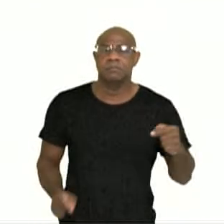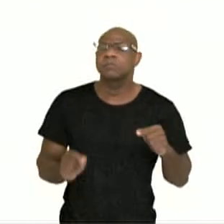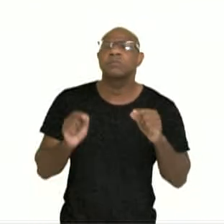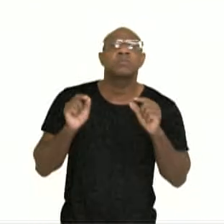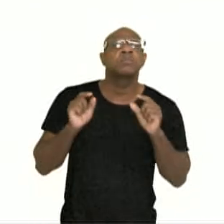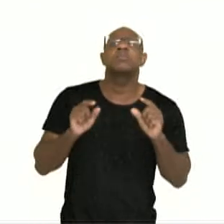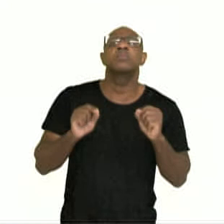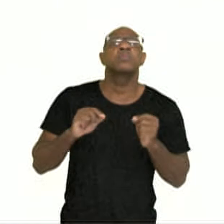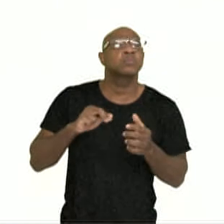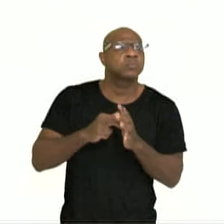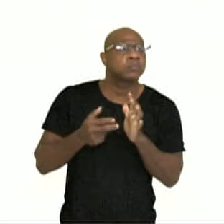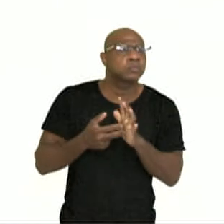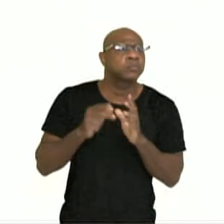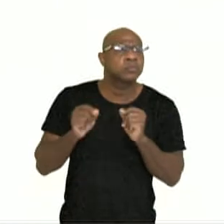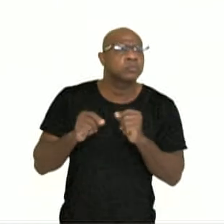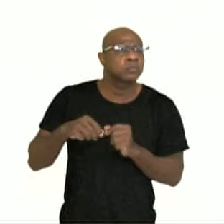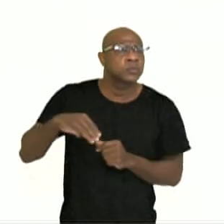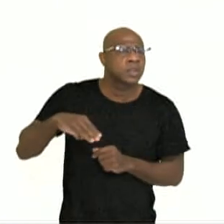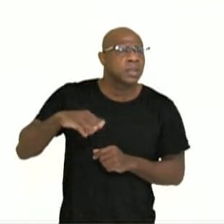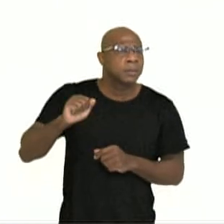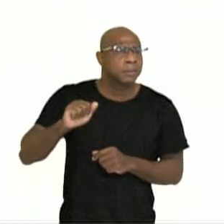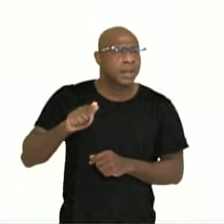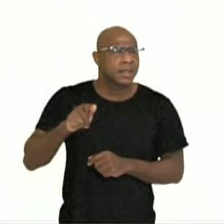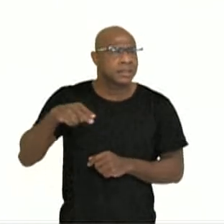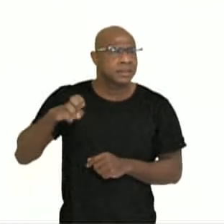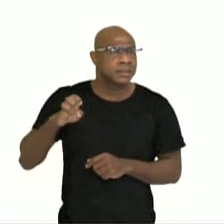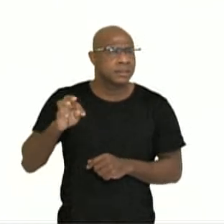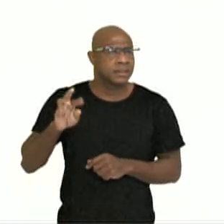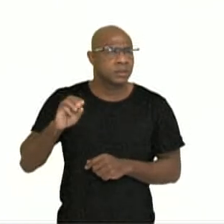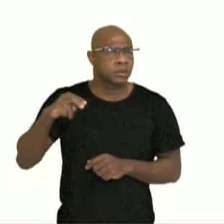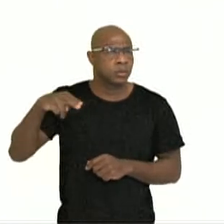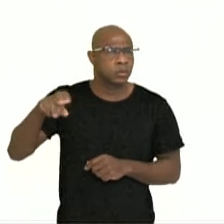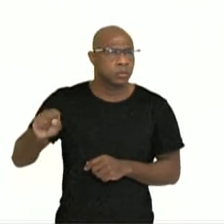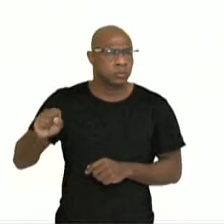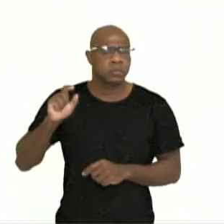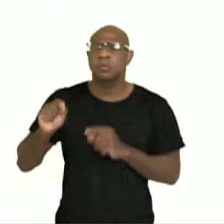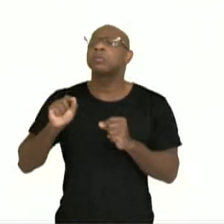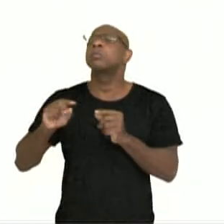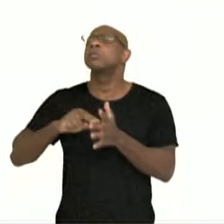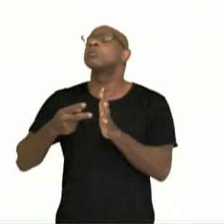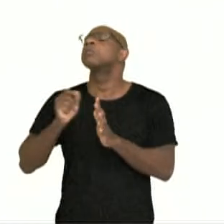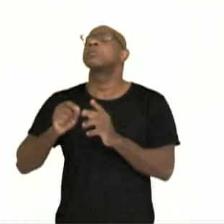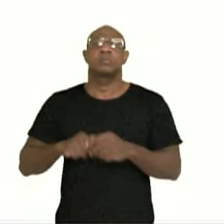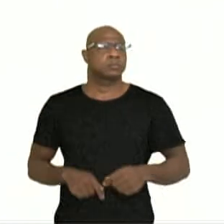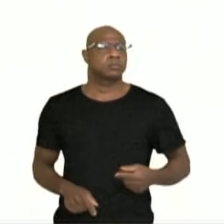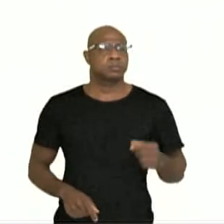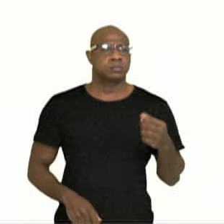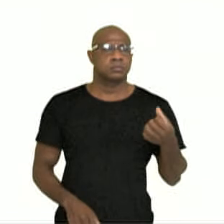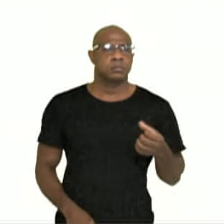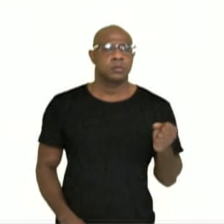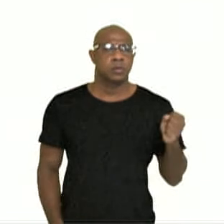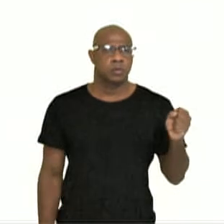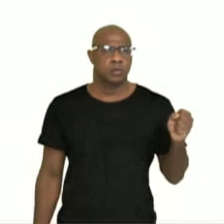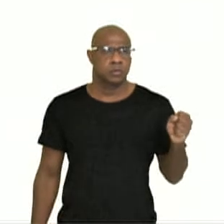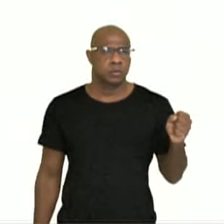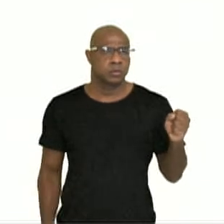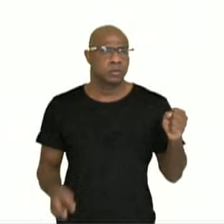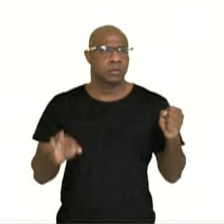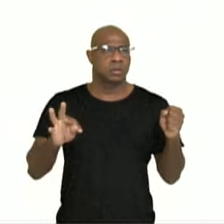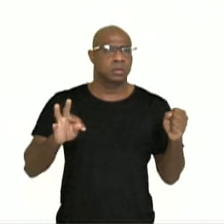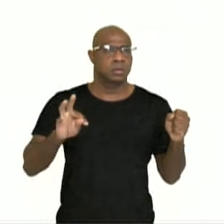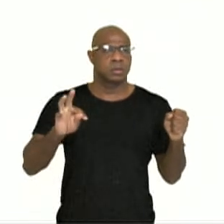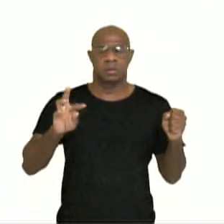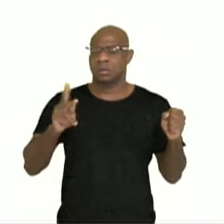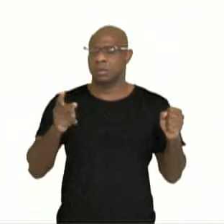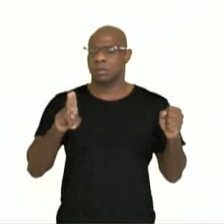são os magnetrons? Tá? E a nossa oitava questão, relativa a uma palavra utilizada aqui no texto, né, pessoal?